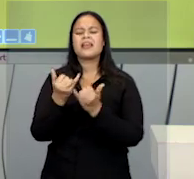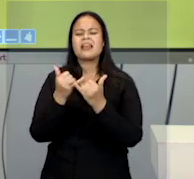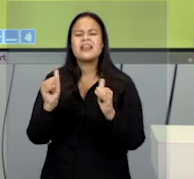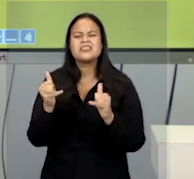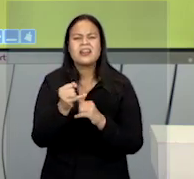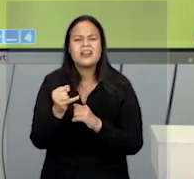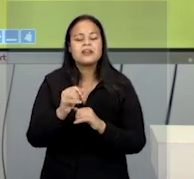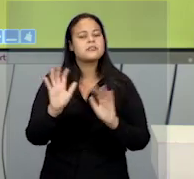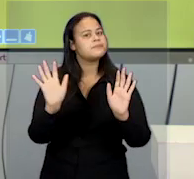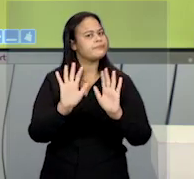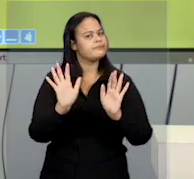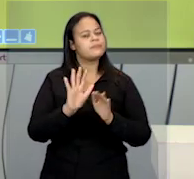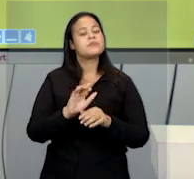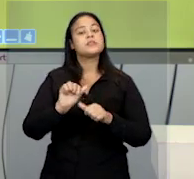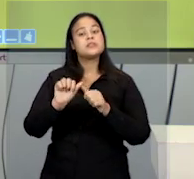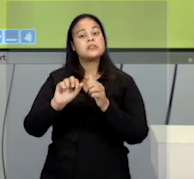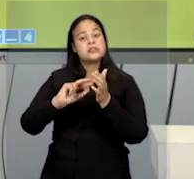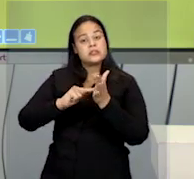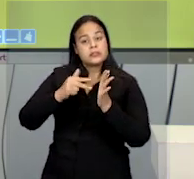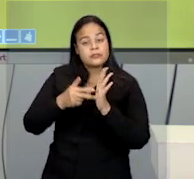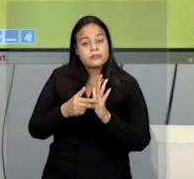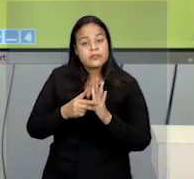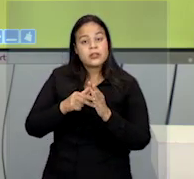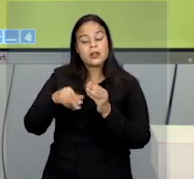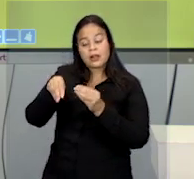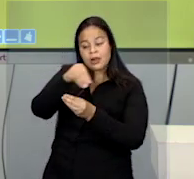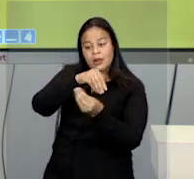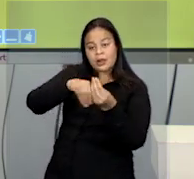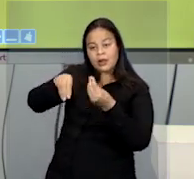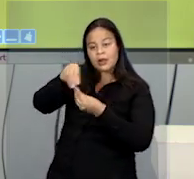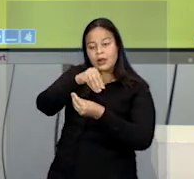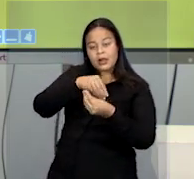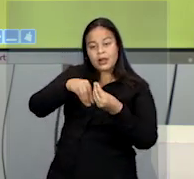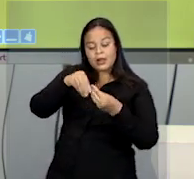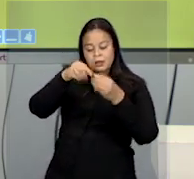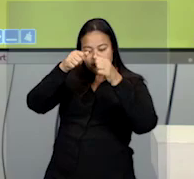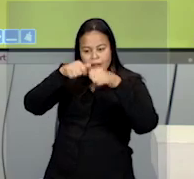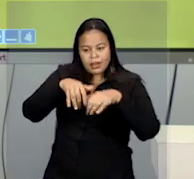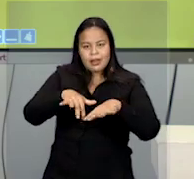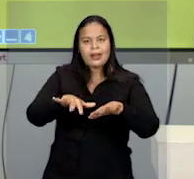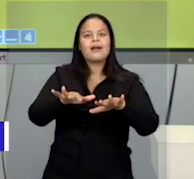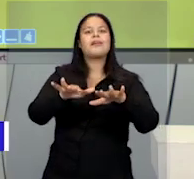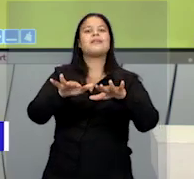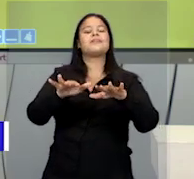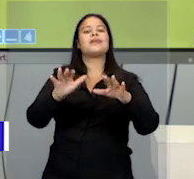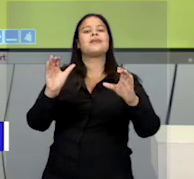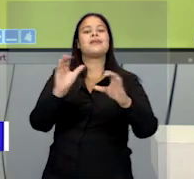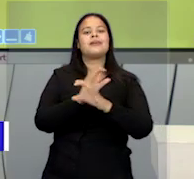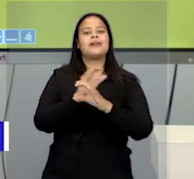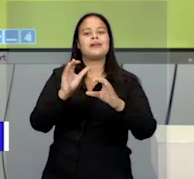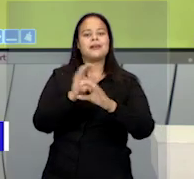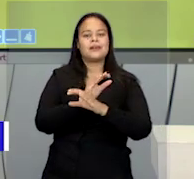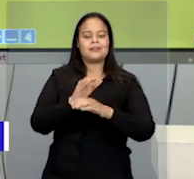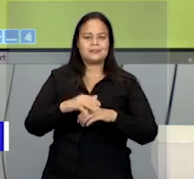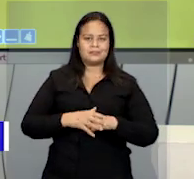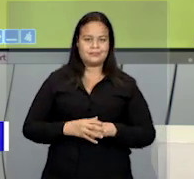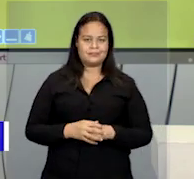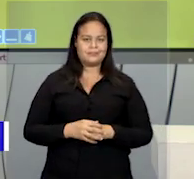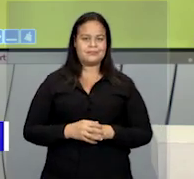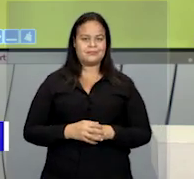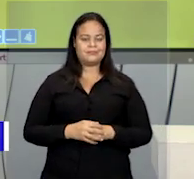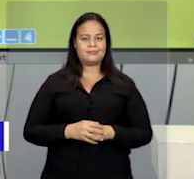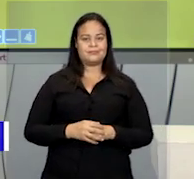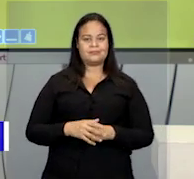negativa? Não. Quer dizer que é uma reação endotérmica, que libera 150